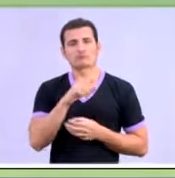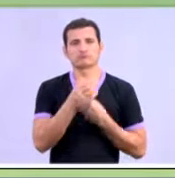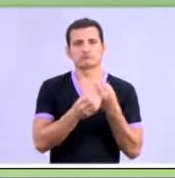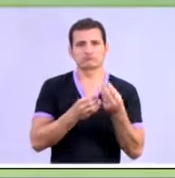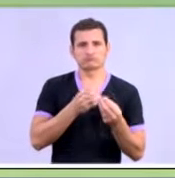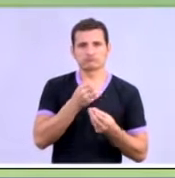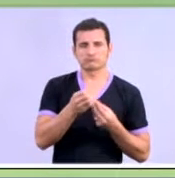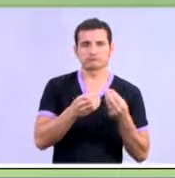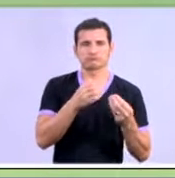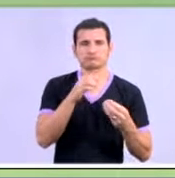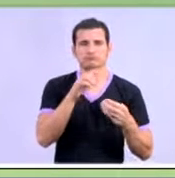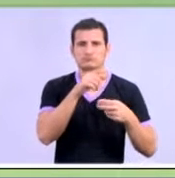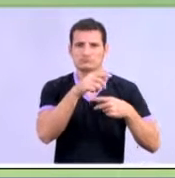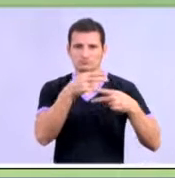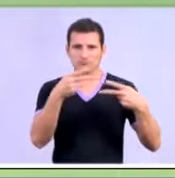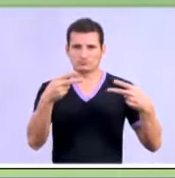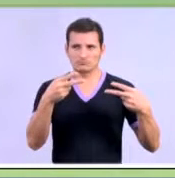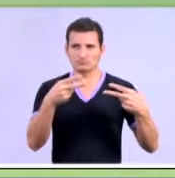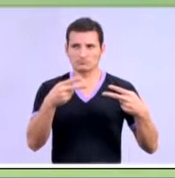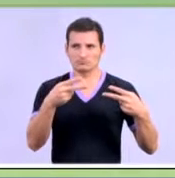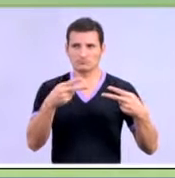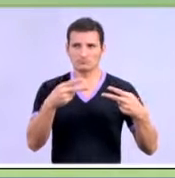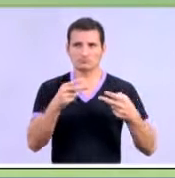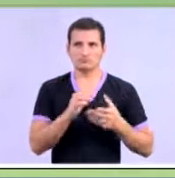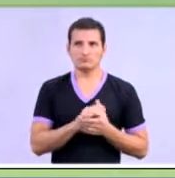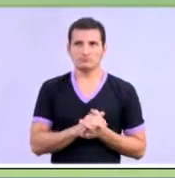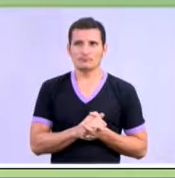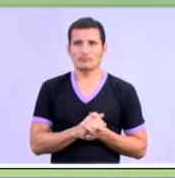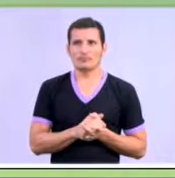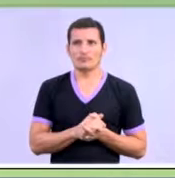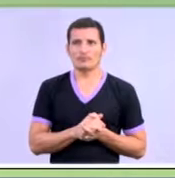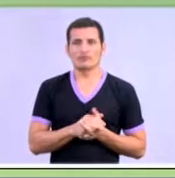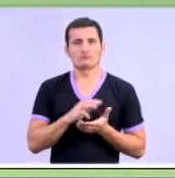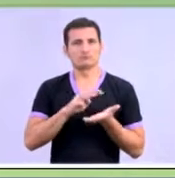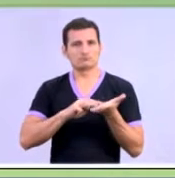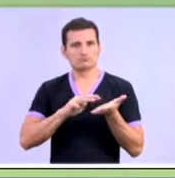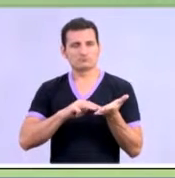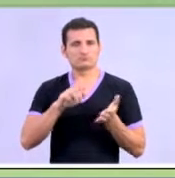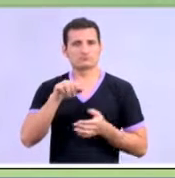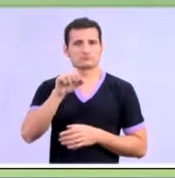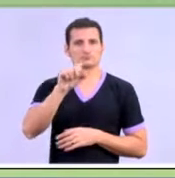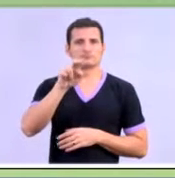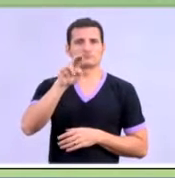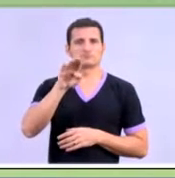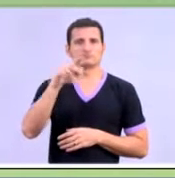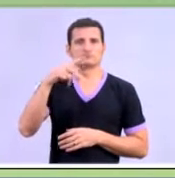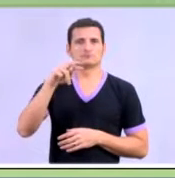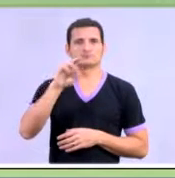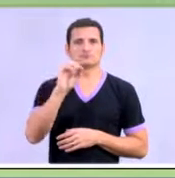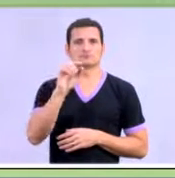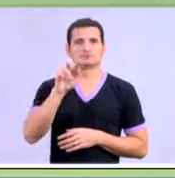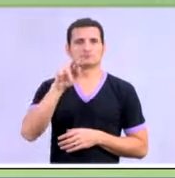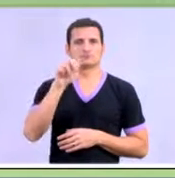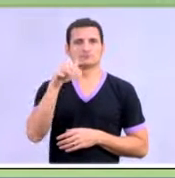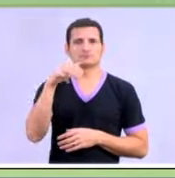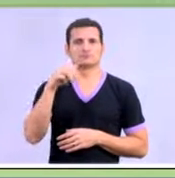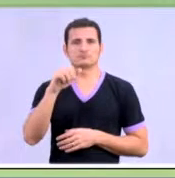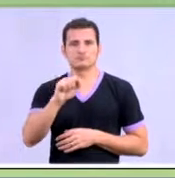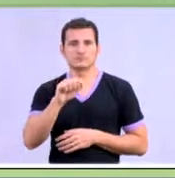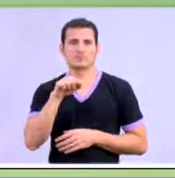comportamento do objeto. Os métodos, gente, são subprogramas que executam uma